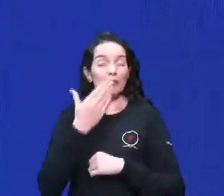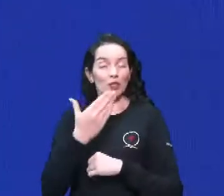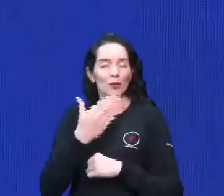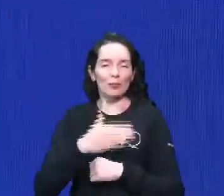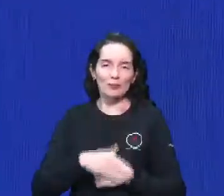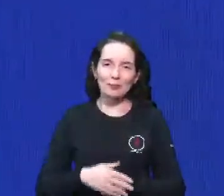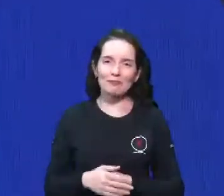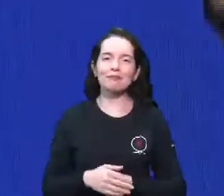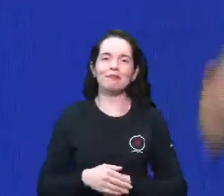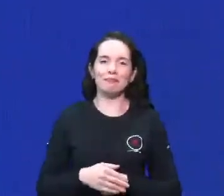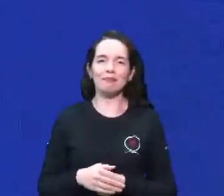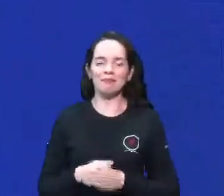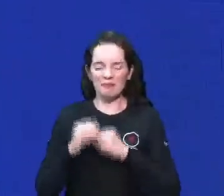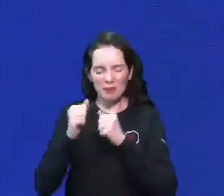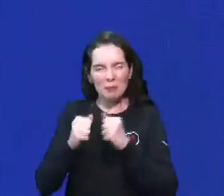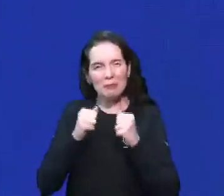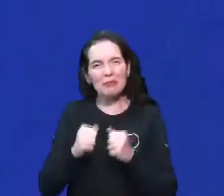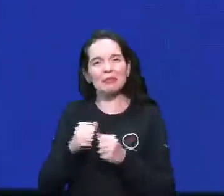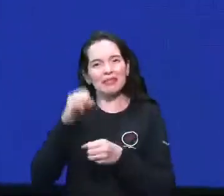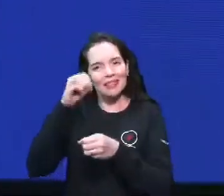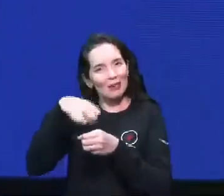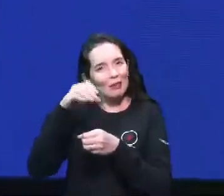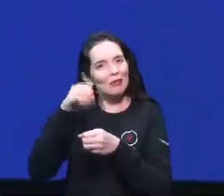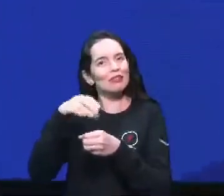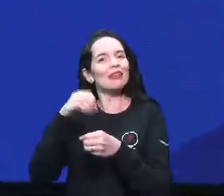Ah, amigo, esse é o poder de uma oferta.